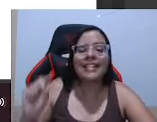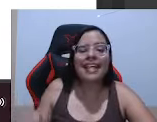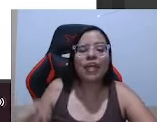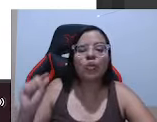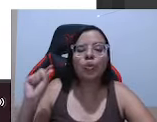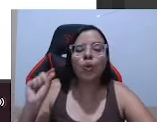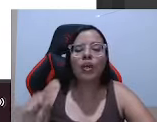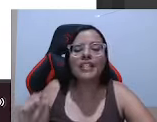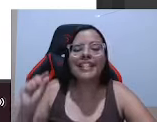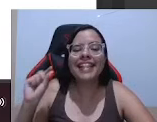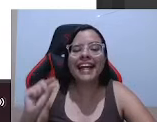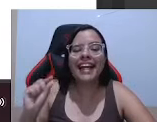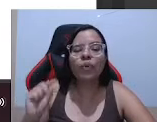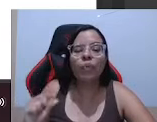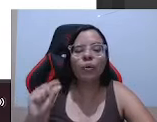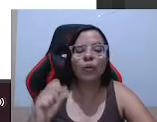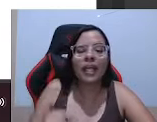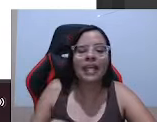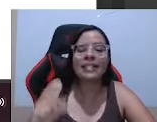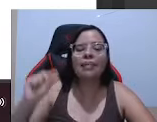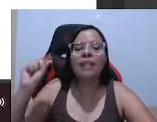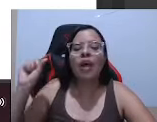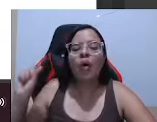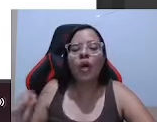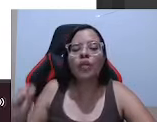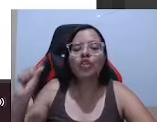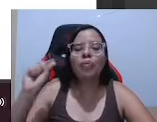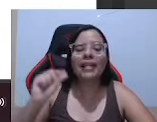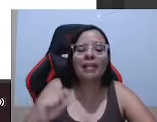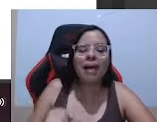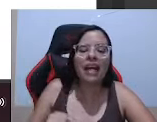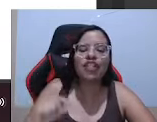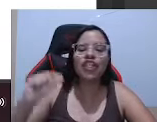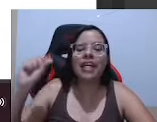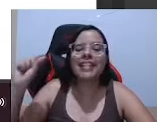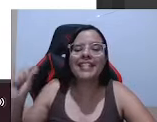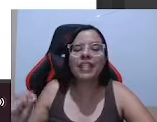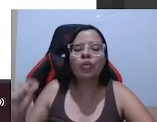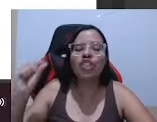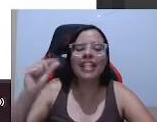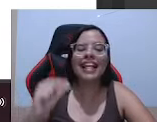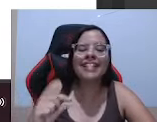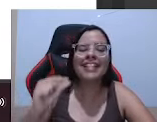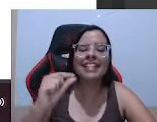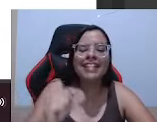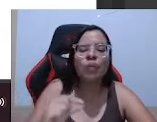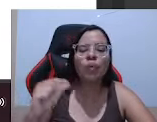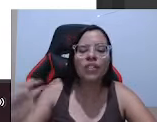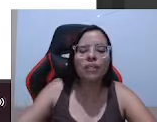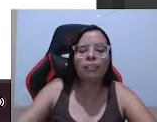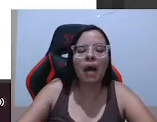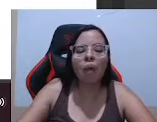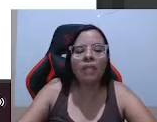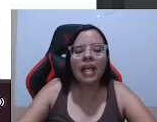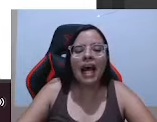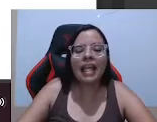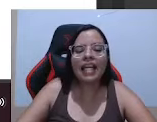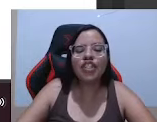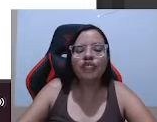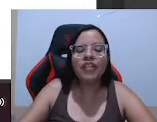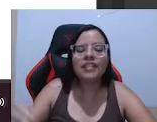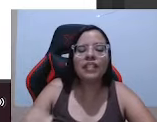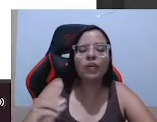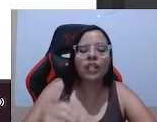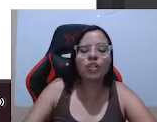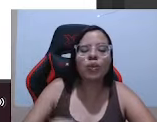questões, sendo 12 de língua portuguesa, 8 de matemática e 5 de legislação municipal,